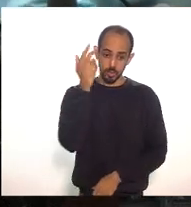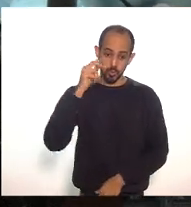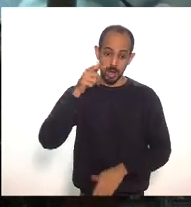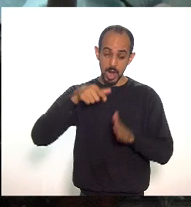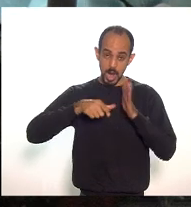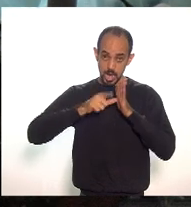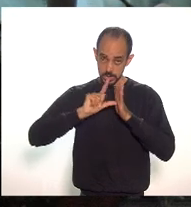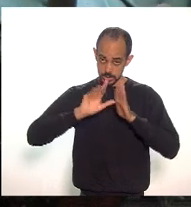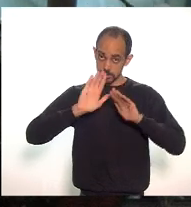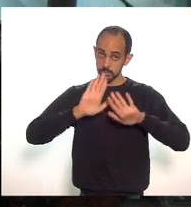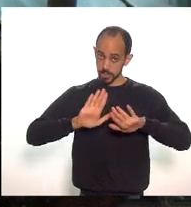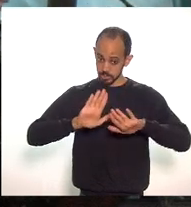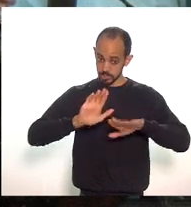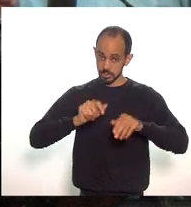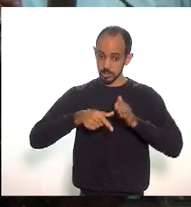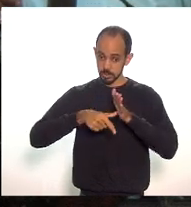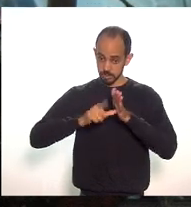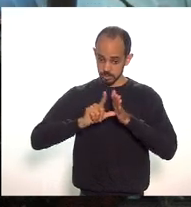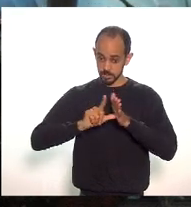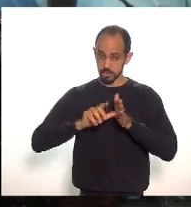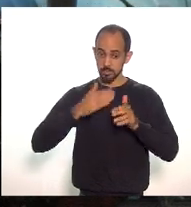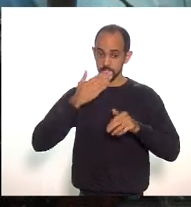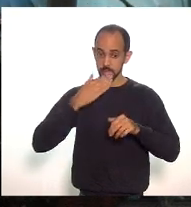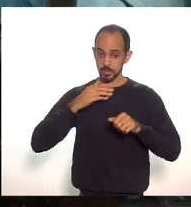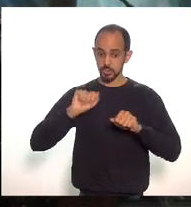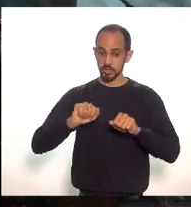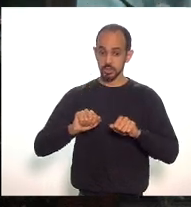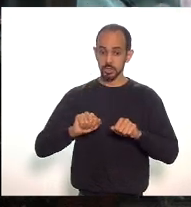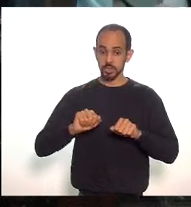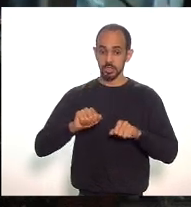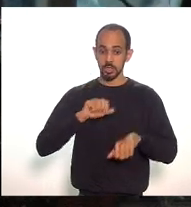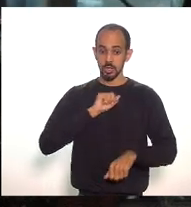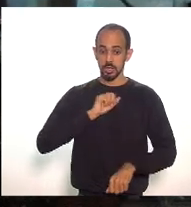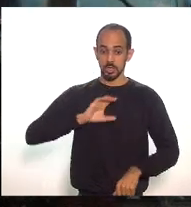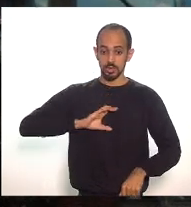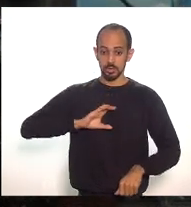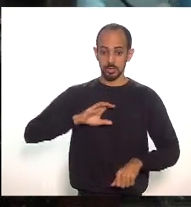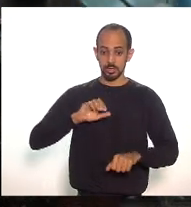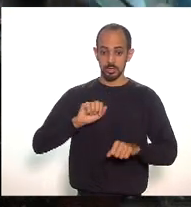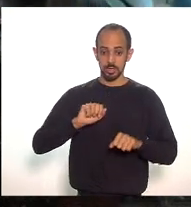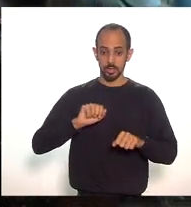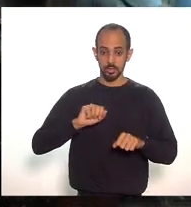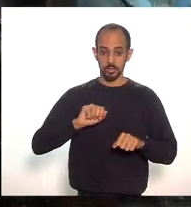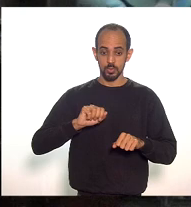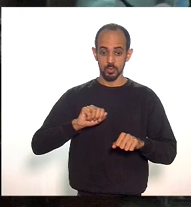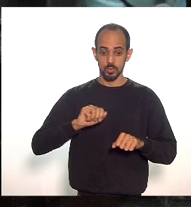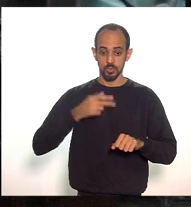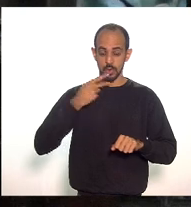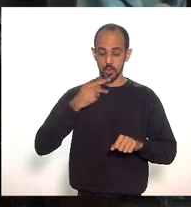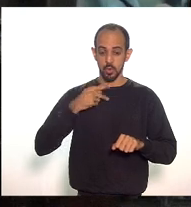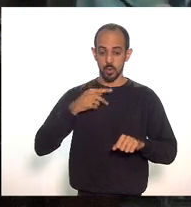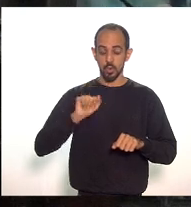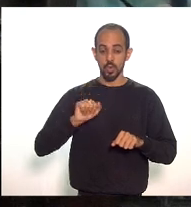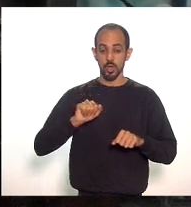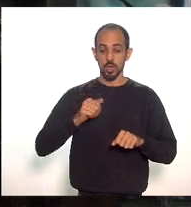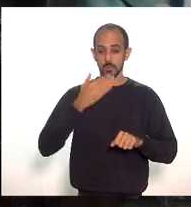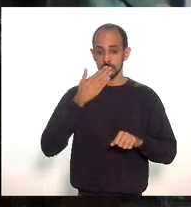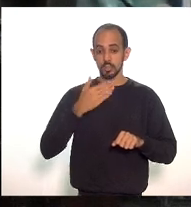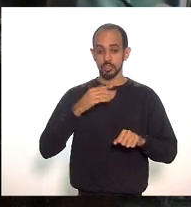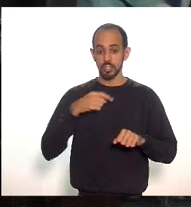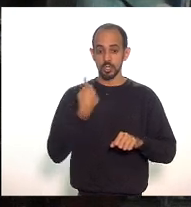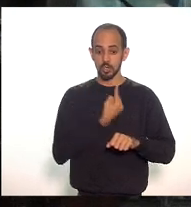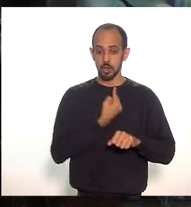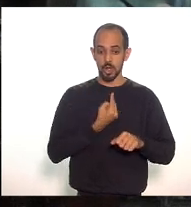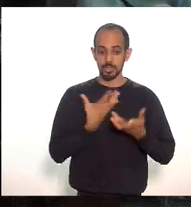antes porém como costuma falar Deputado André Ceciliano Eu pediria que nós nos a